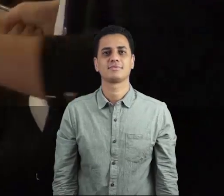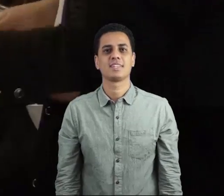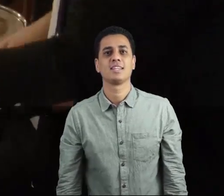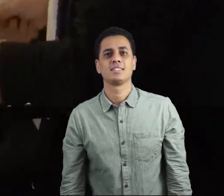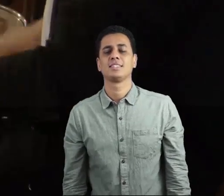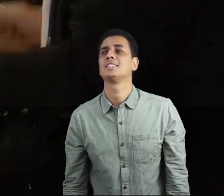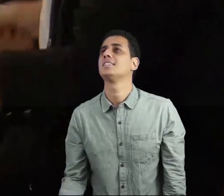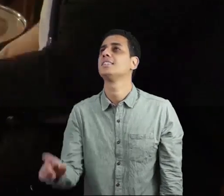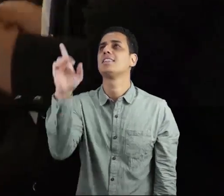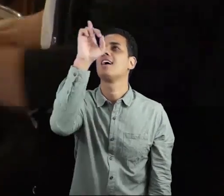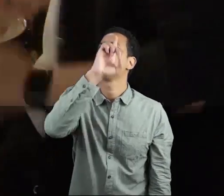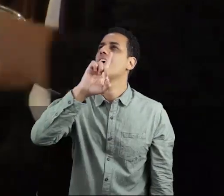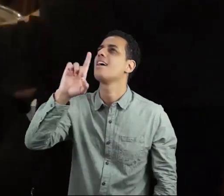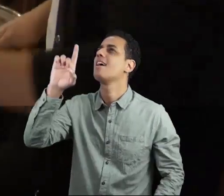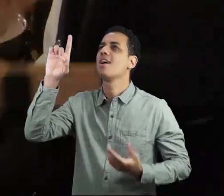libertar.